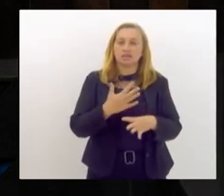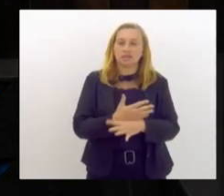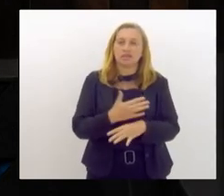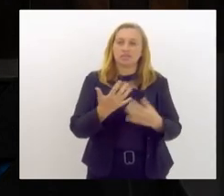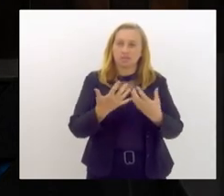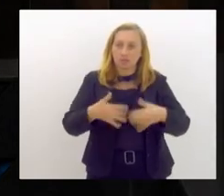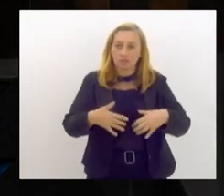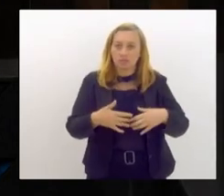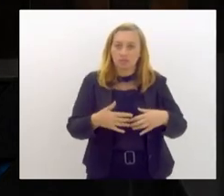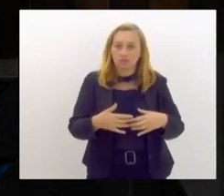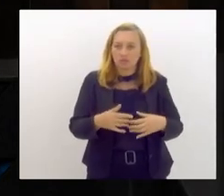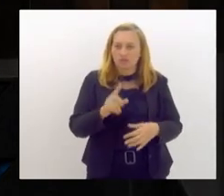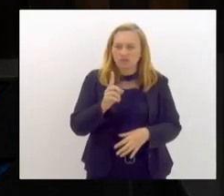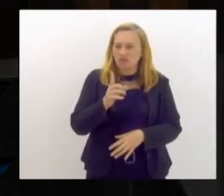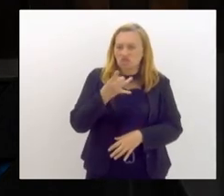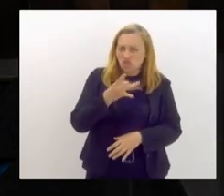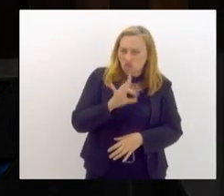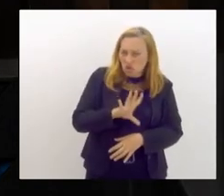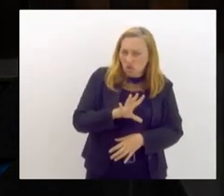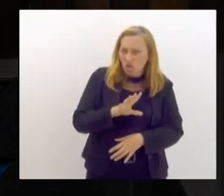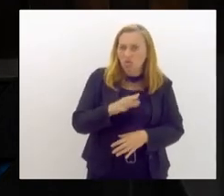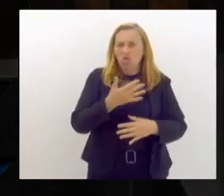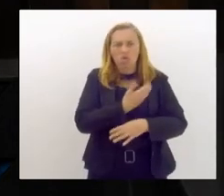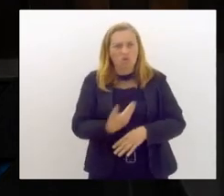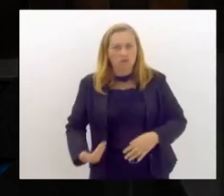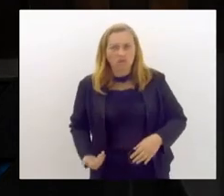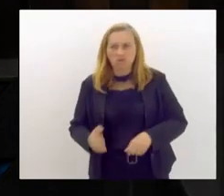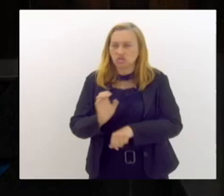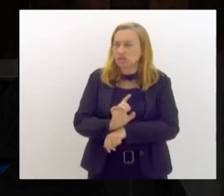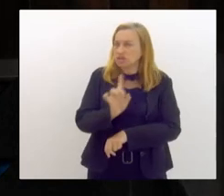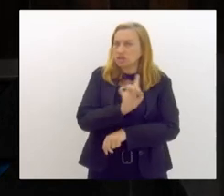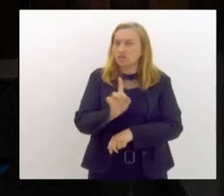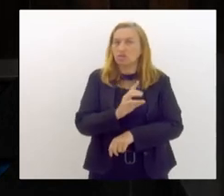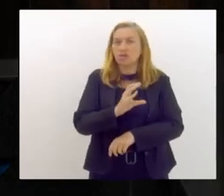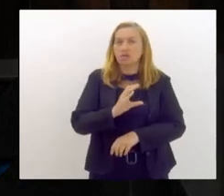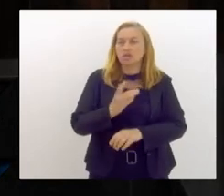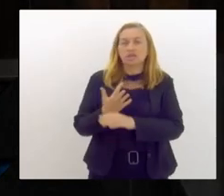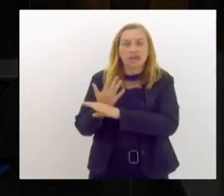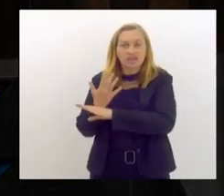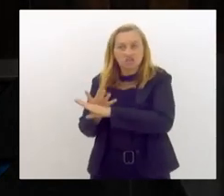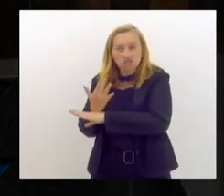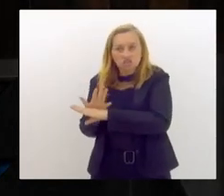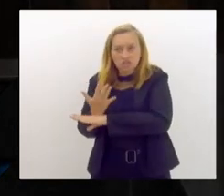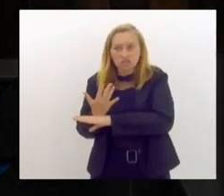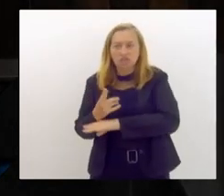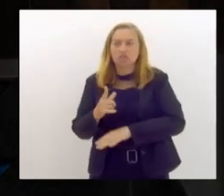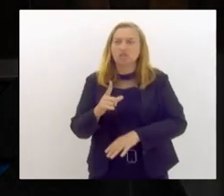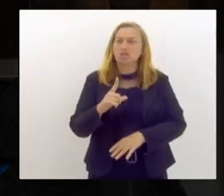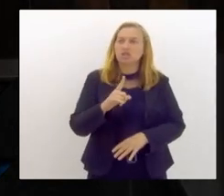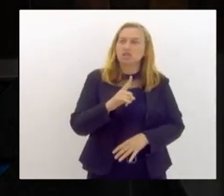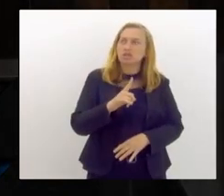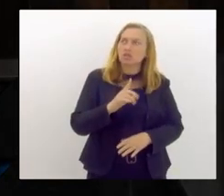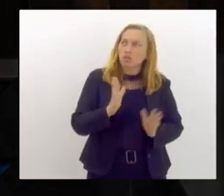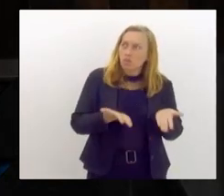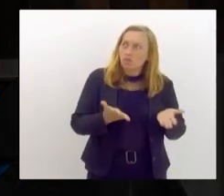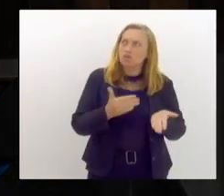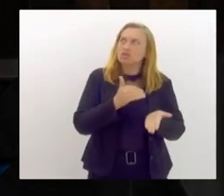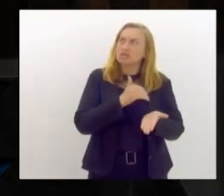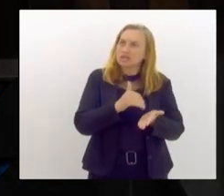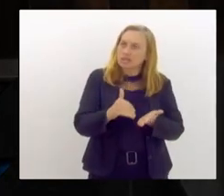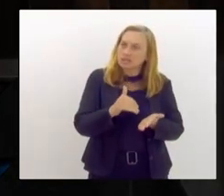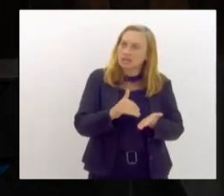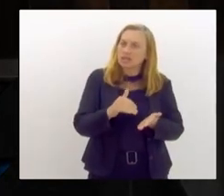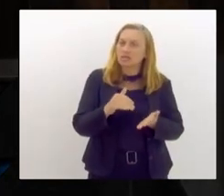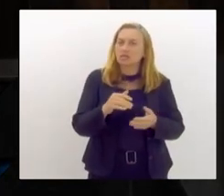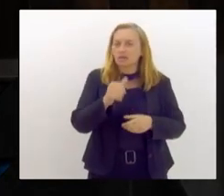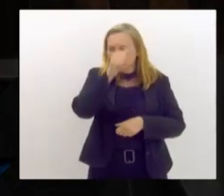Petrópolis. E eu não falo só do governo do Estado, não. A cidade de Caxias, que tinha hoje secretário, o